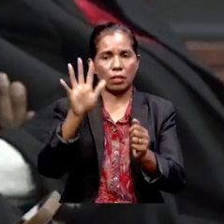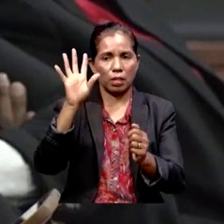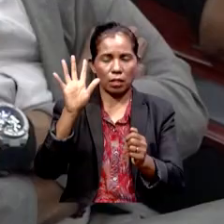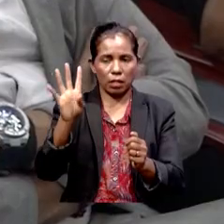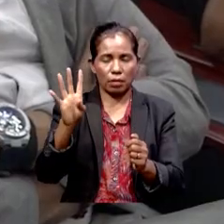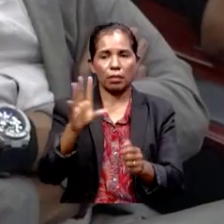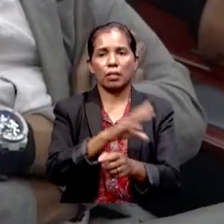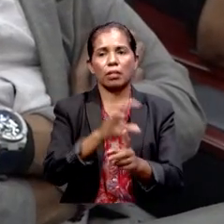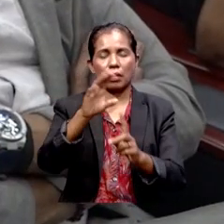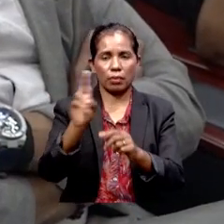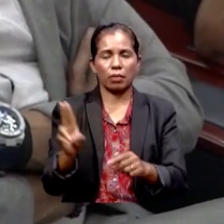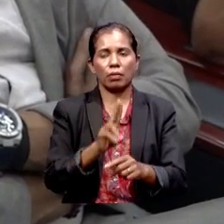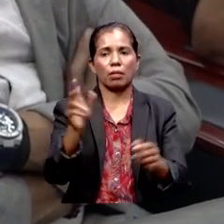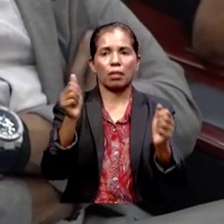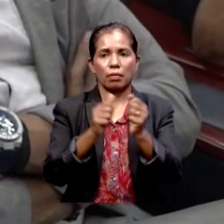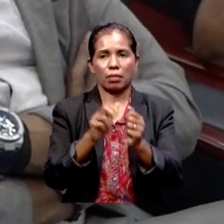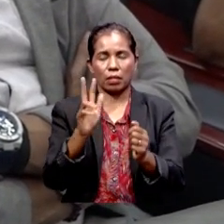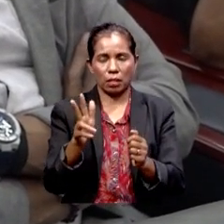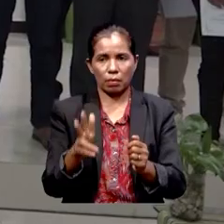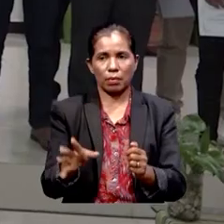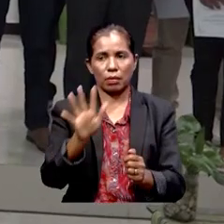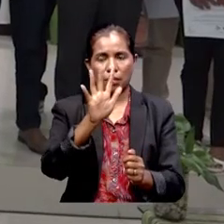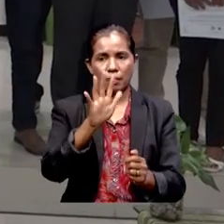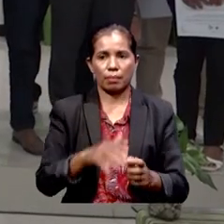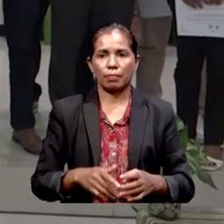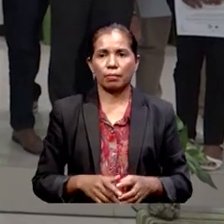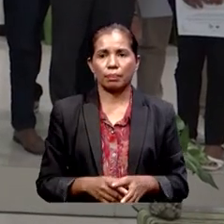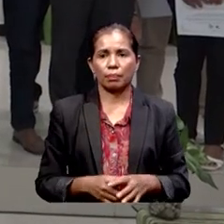Departamento no Safe Unidade 9, Tolono Restão Lima. Tito Silva, Zinha Lola, Gemen.